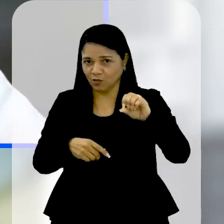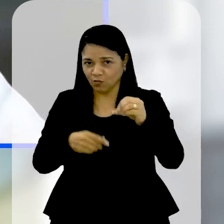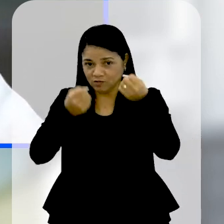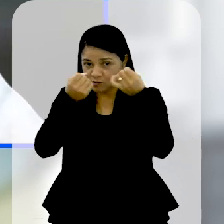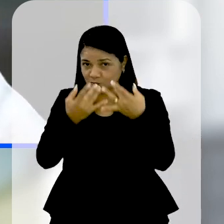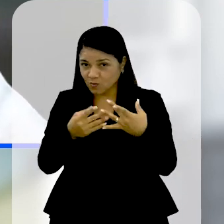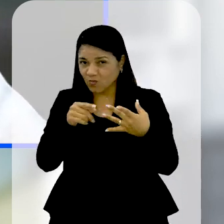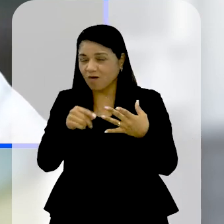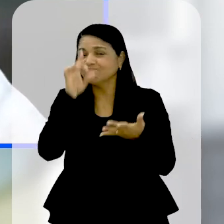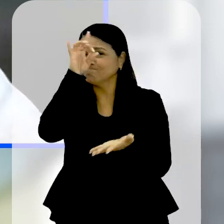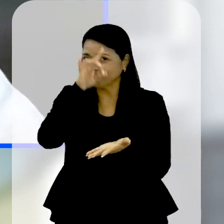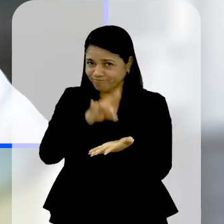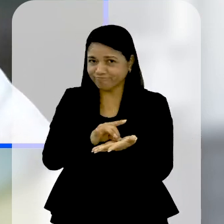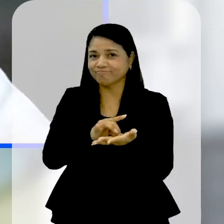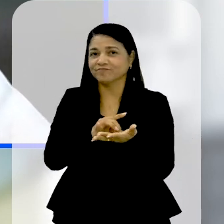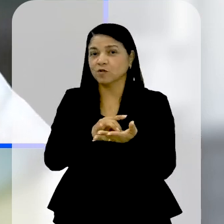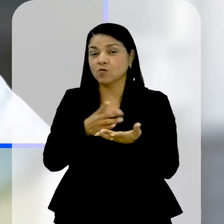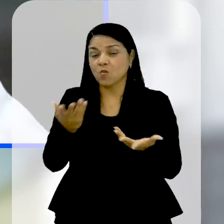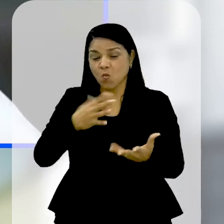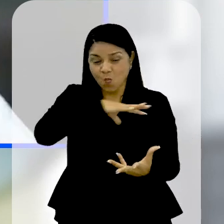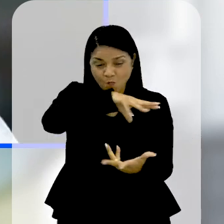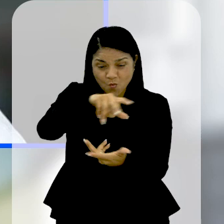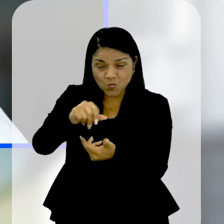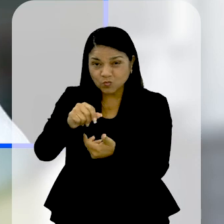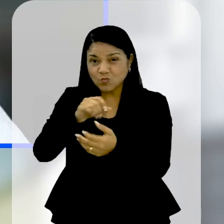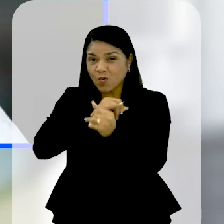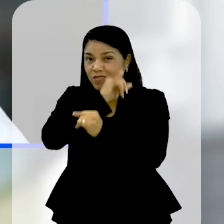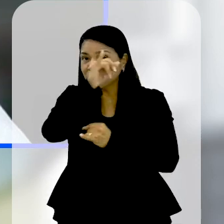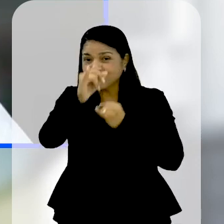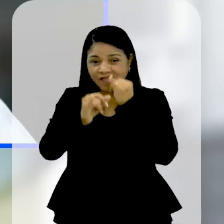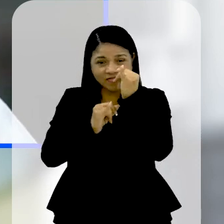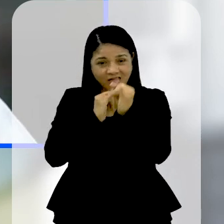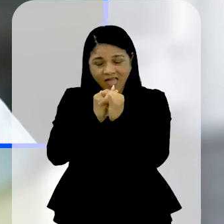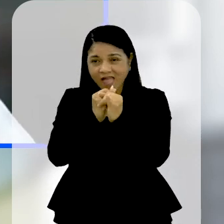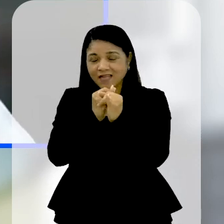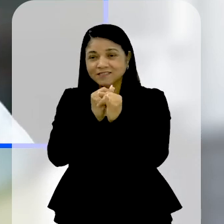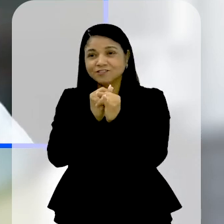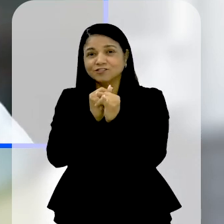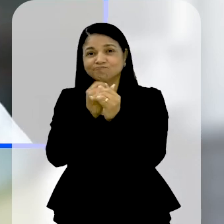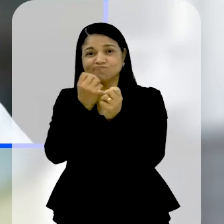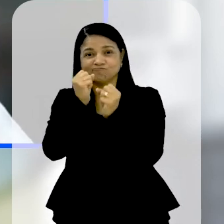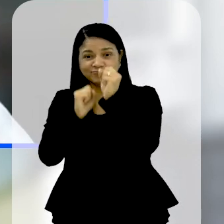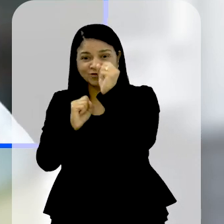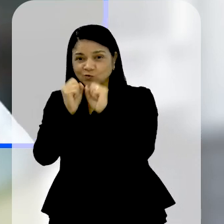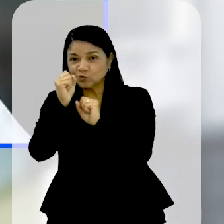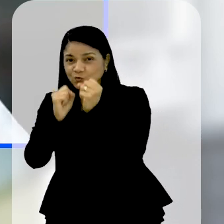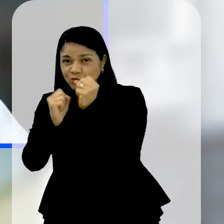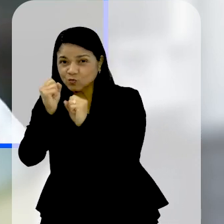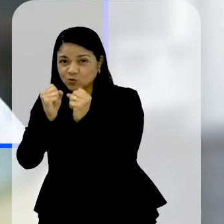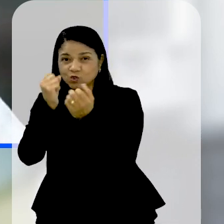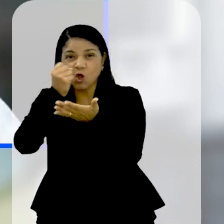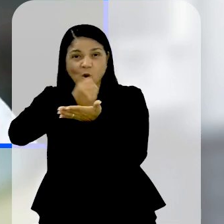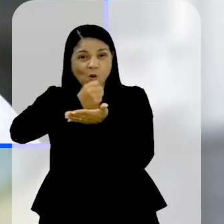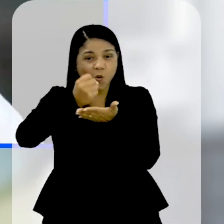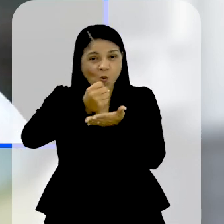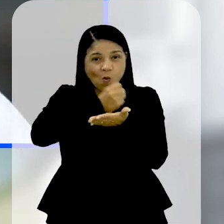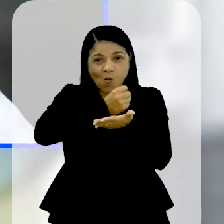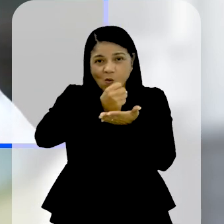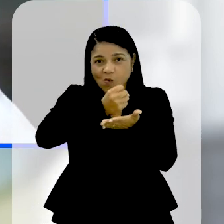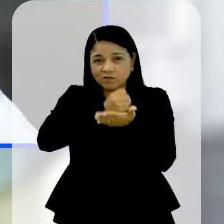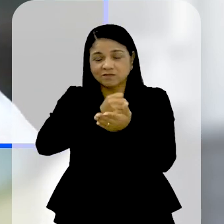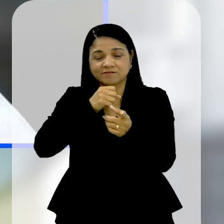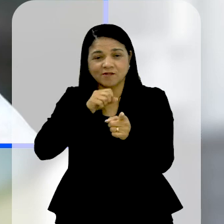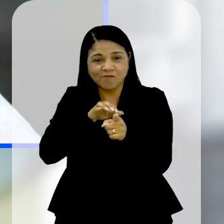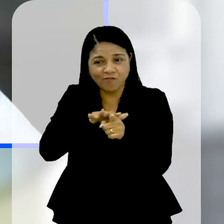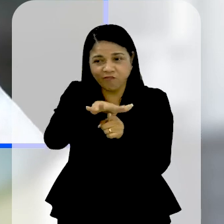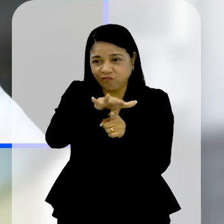real. Assim, hoje a gente vive num mundo de internet, um mundo onde as indústrias contratam muitas